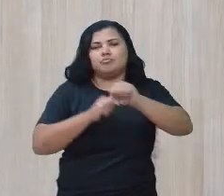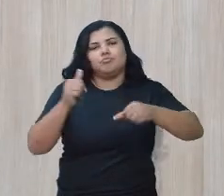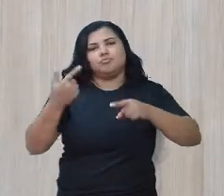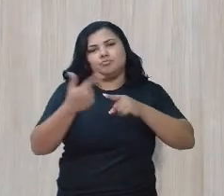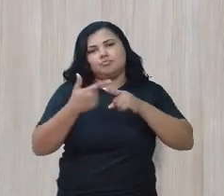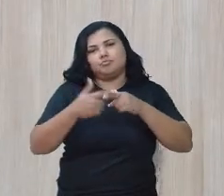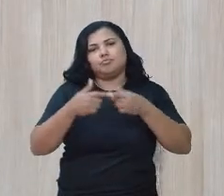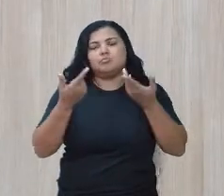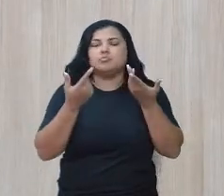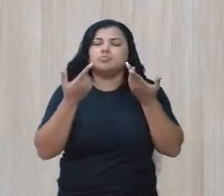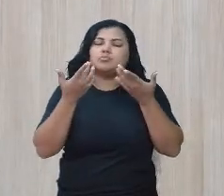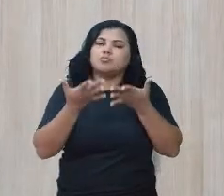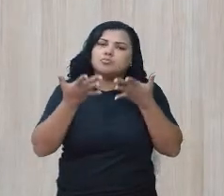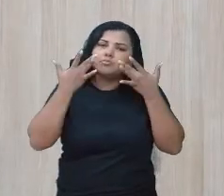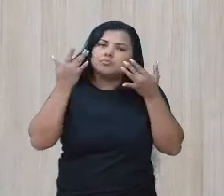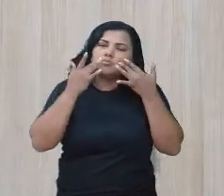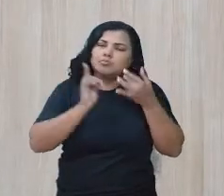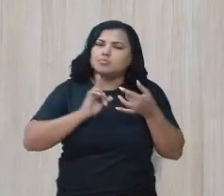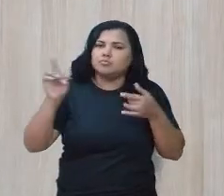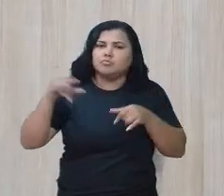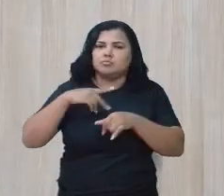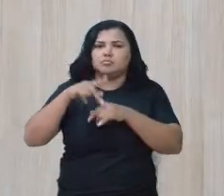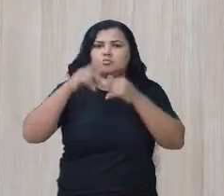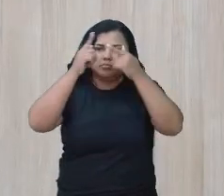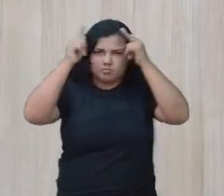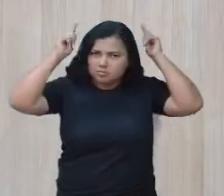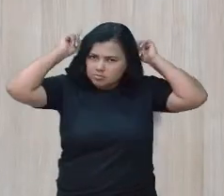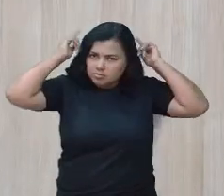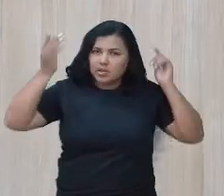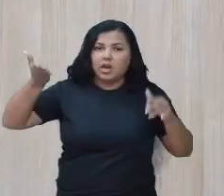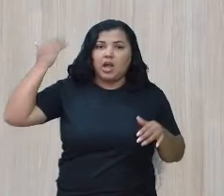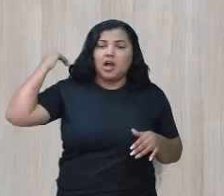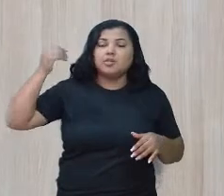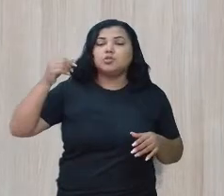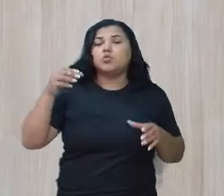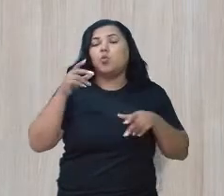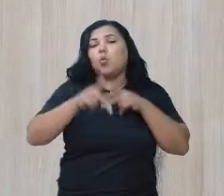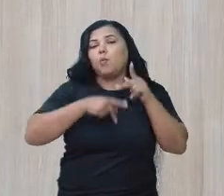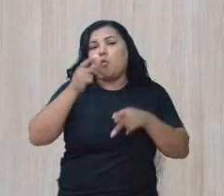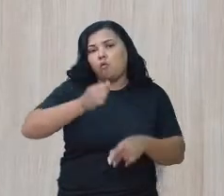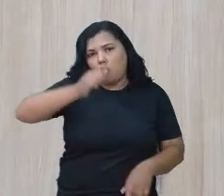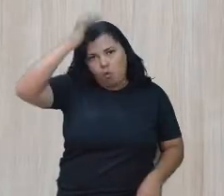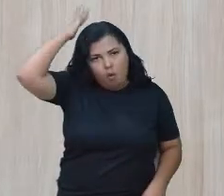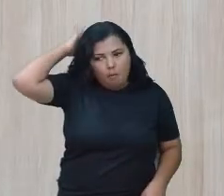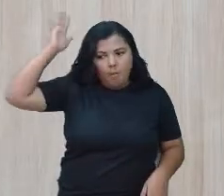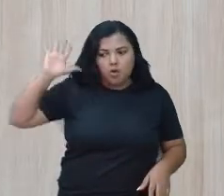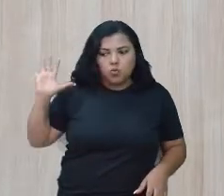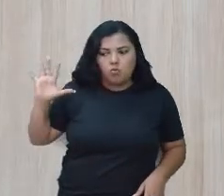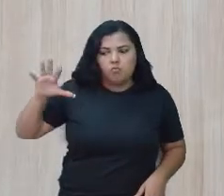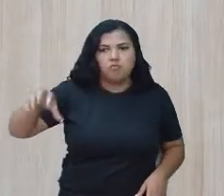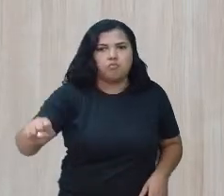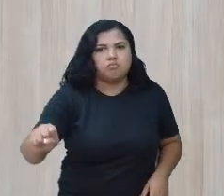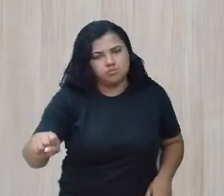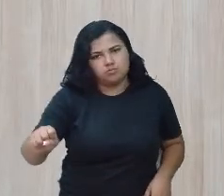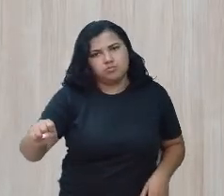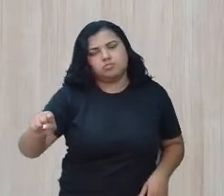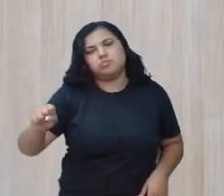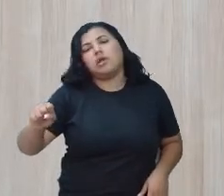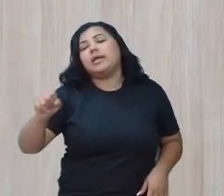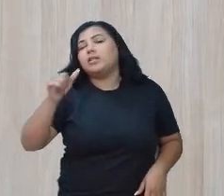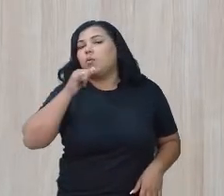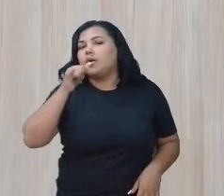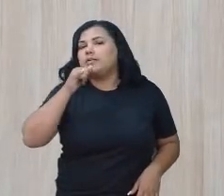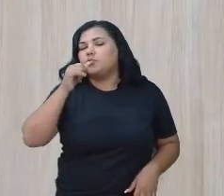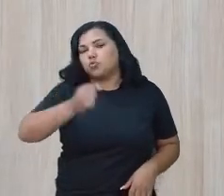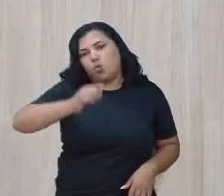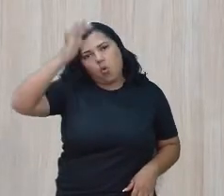teatro na Grécia, né, quando a Grécia foi dominada pelos romanos, os romanos também levaram esse teatro não só para Roma,